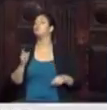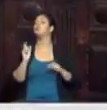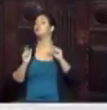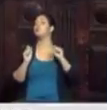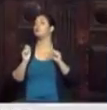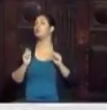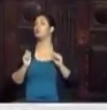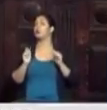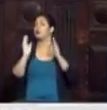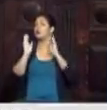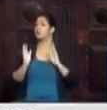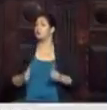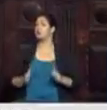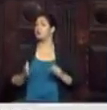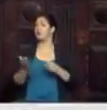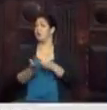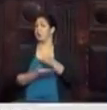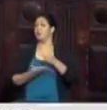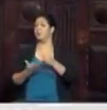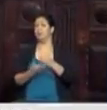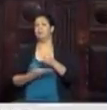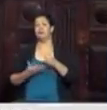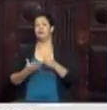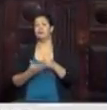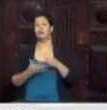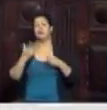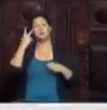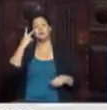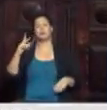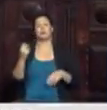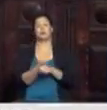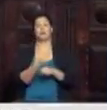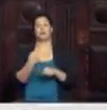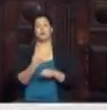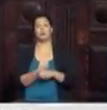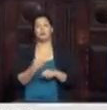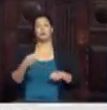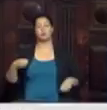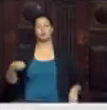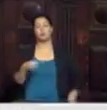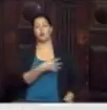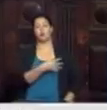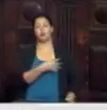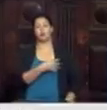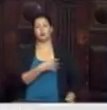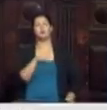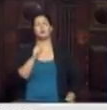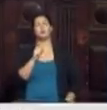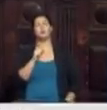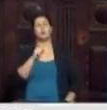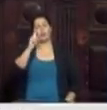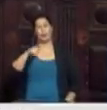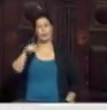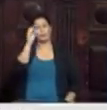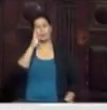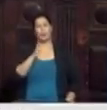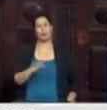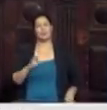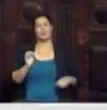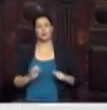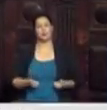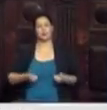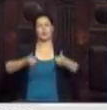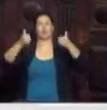restabelecer as bases para a construção de um país soberano e socialmente